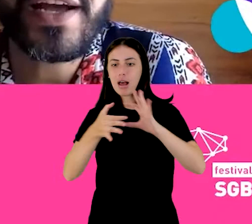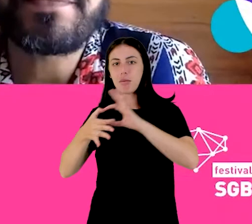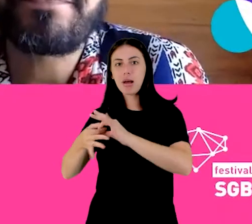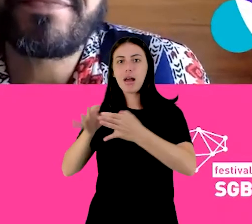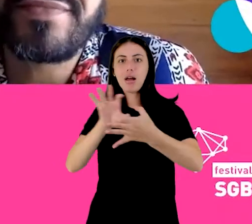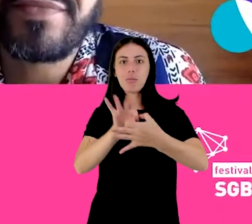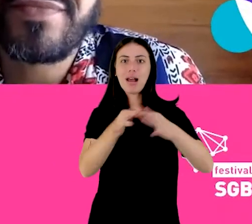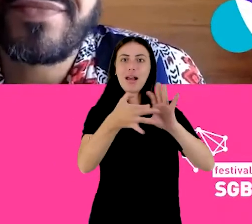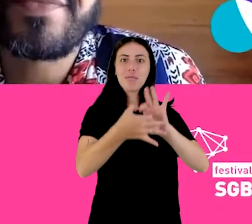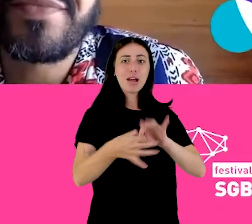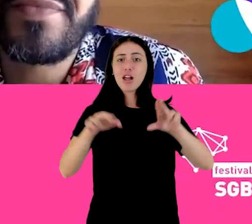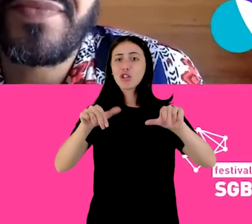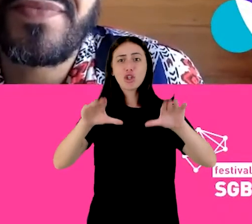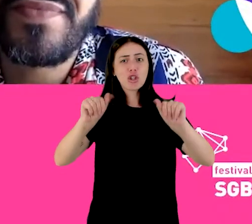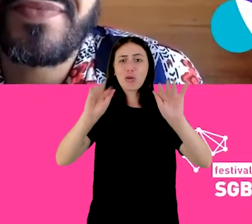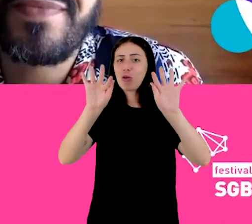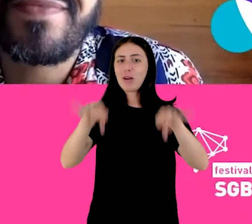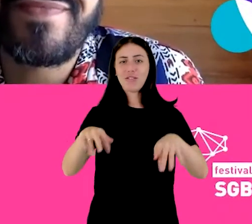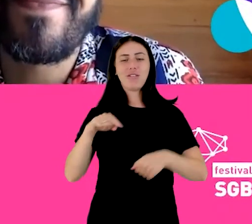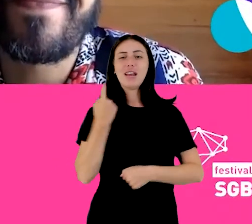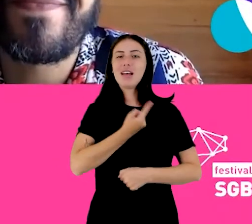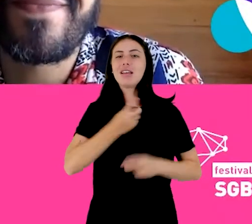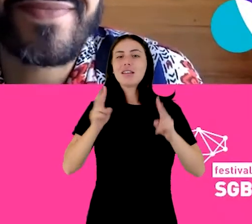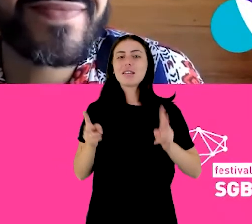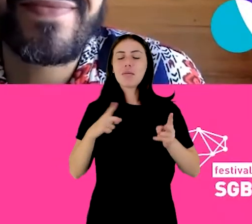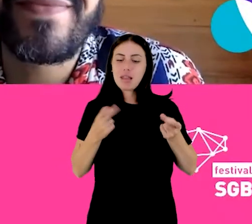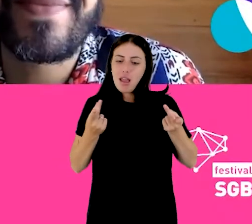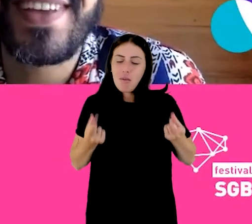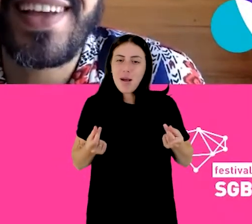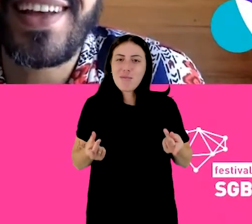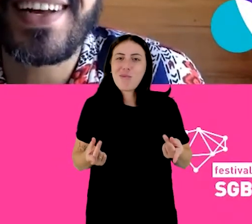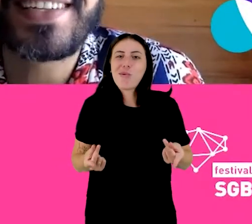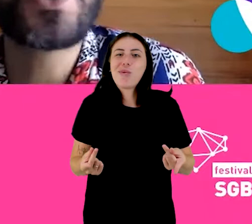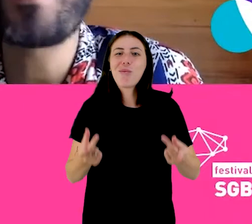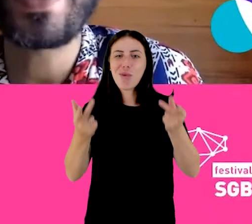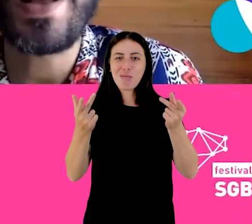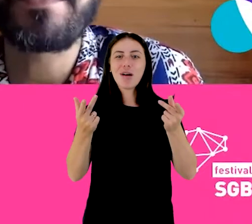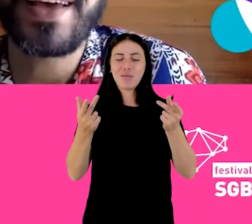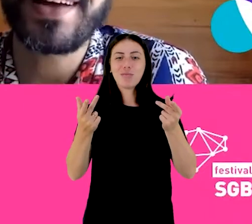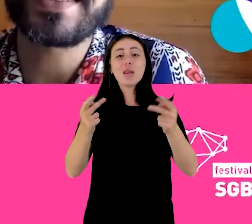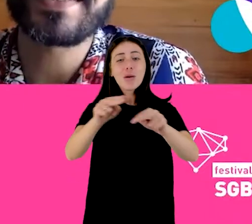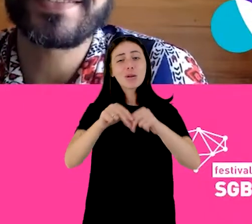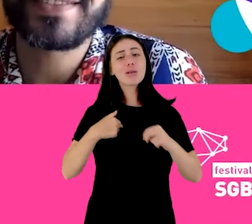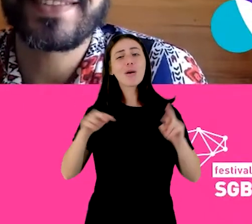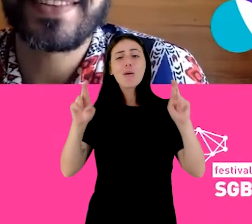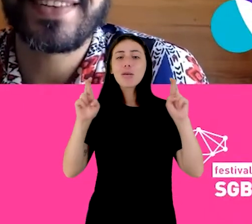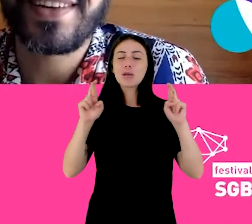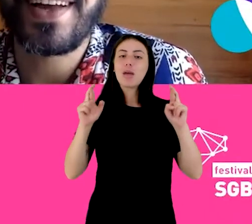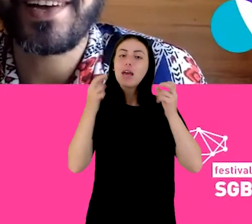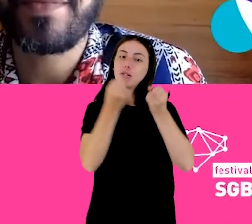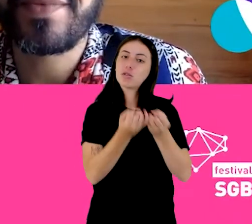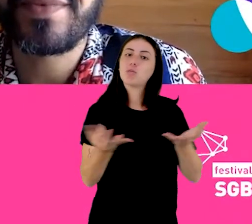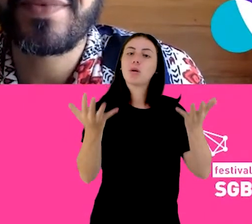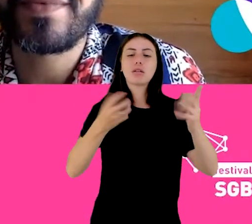Exatamente, sabe lá para onde isso vai. Eu espero que não acabe, que se reinventem, que nunca acabe, que nunca